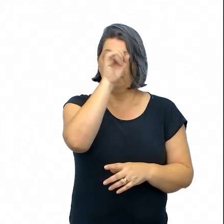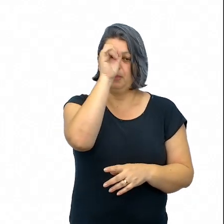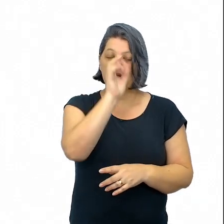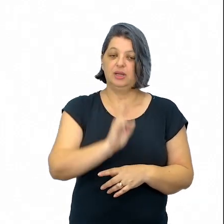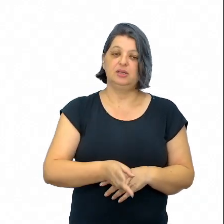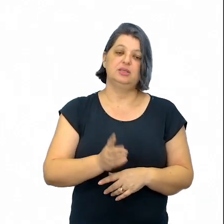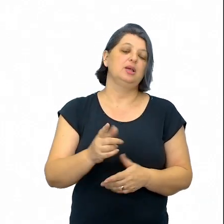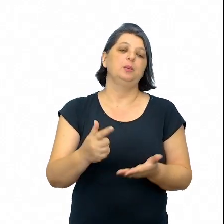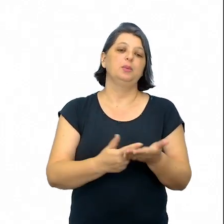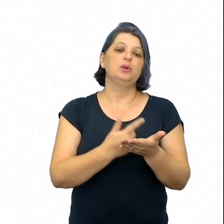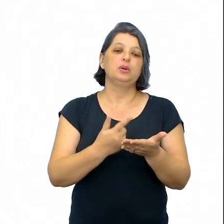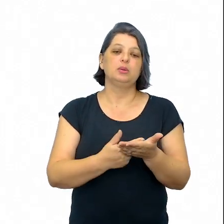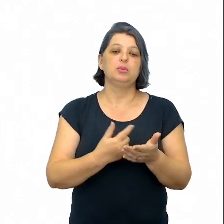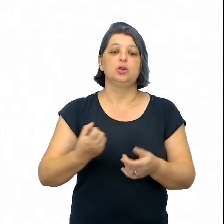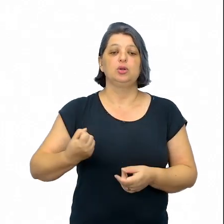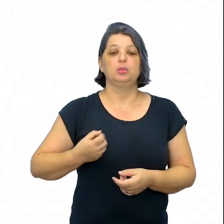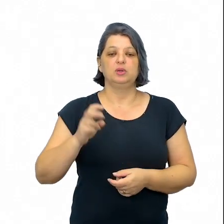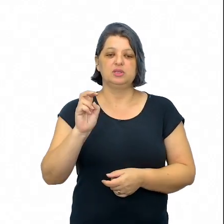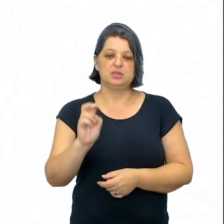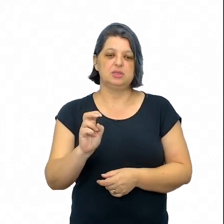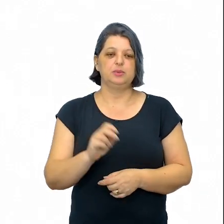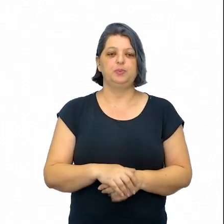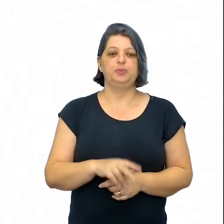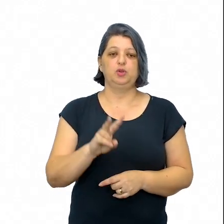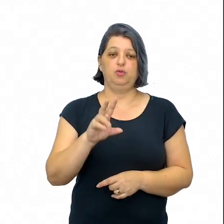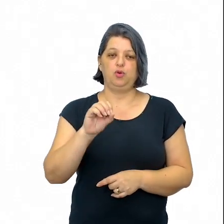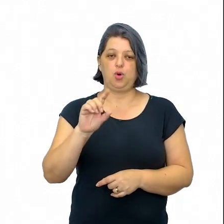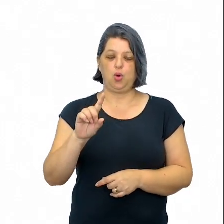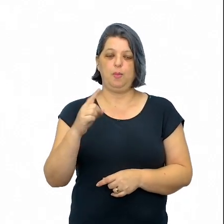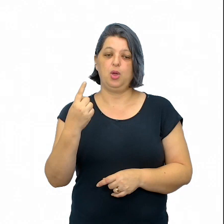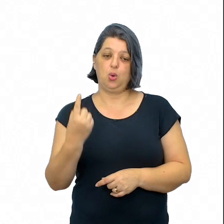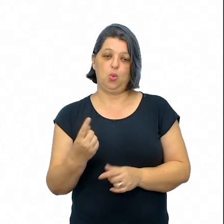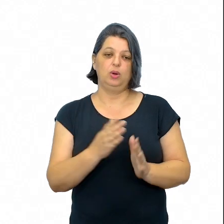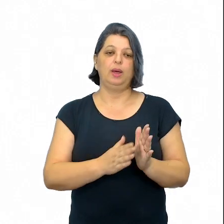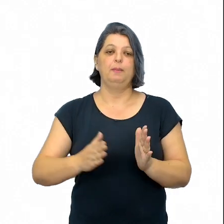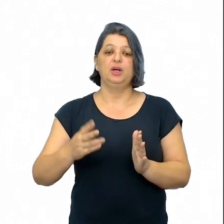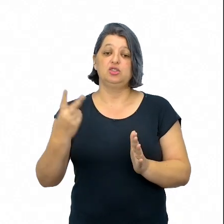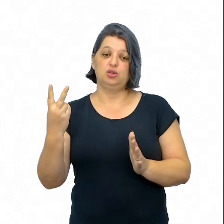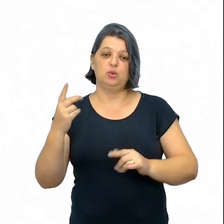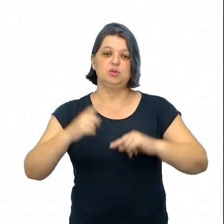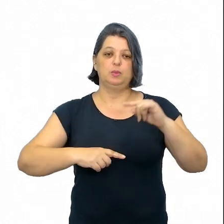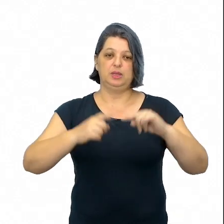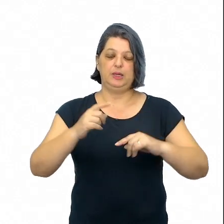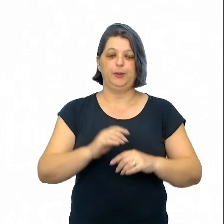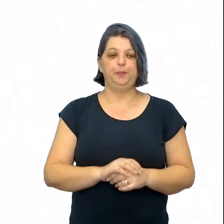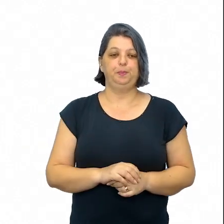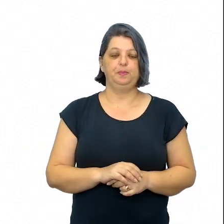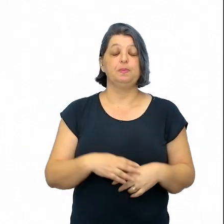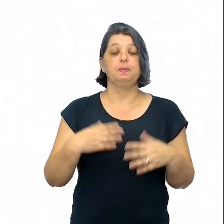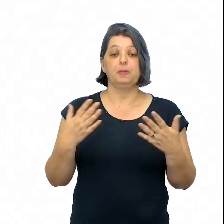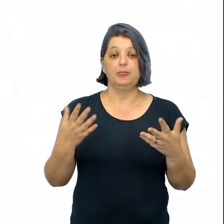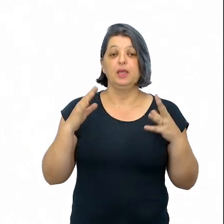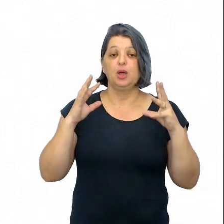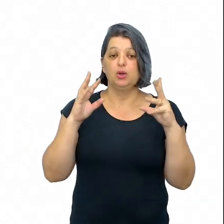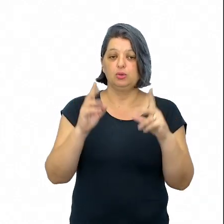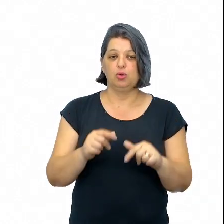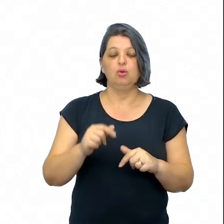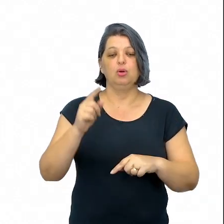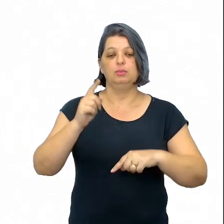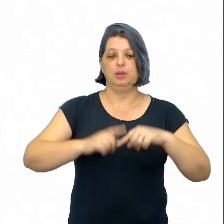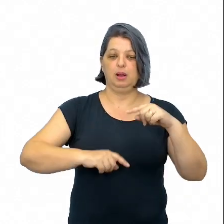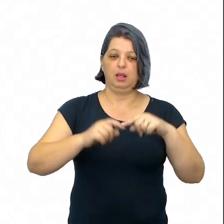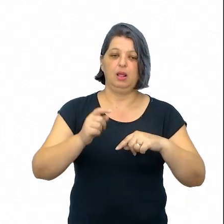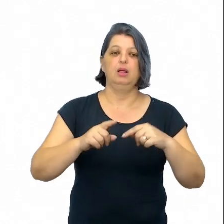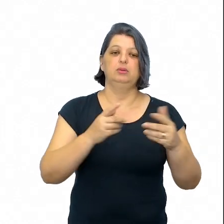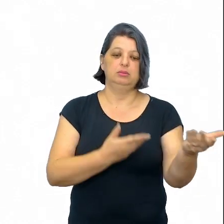de aprendizagem número 5, do volume 1, da parte 2 do nosso material. Bom, para todos esses materiais que a gente